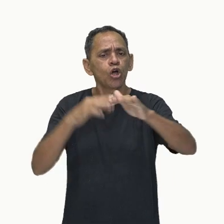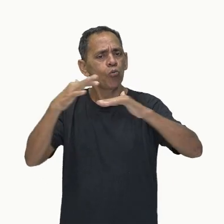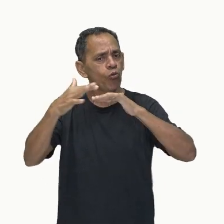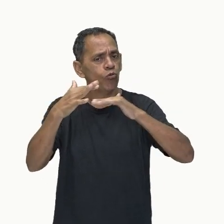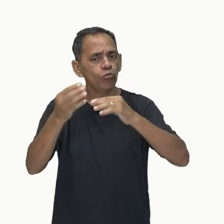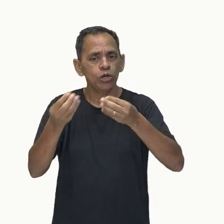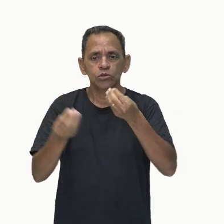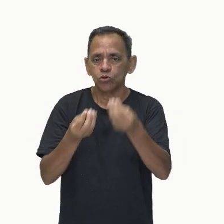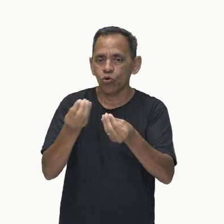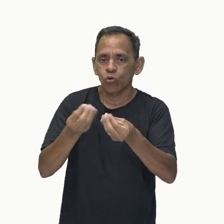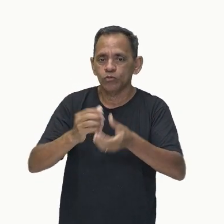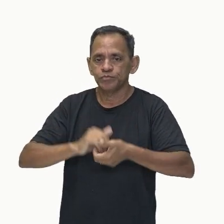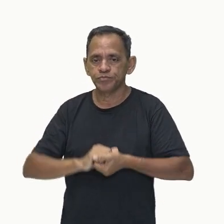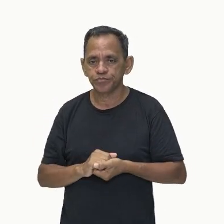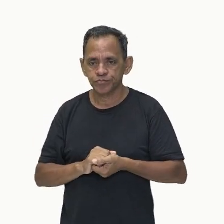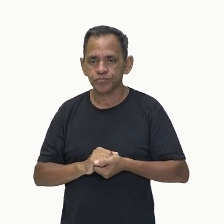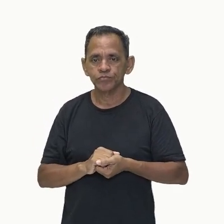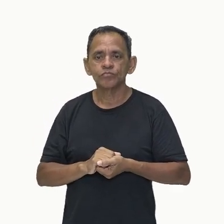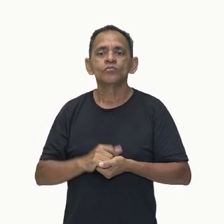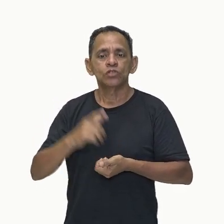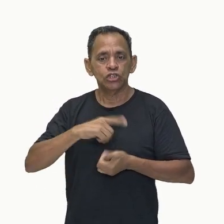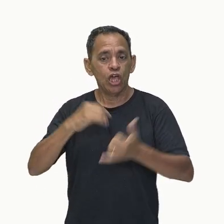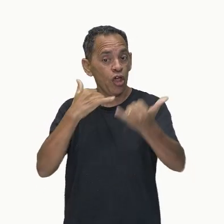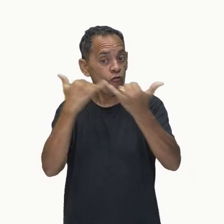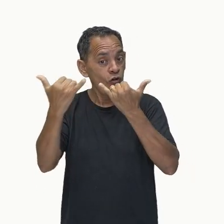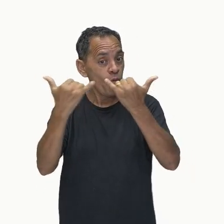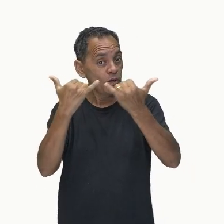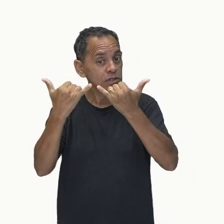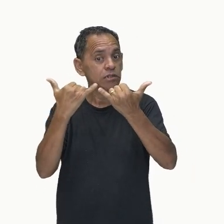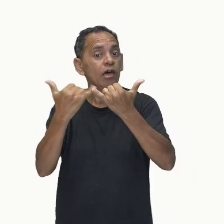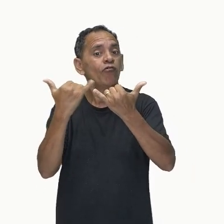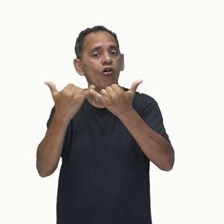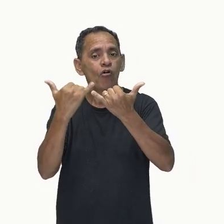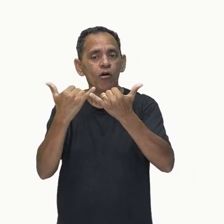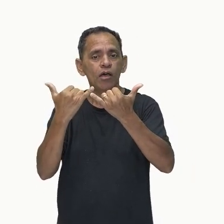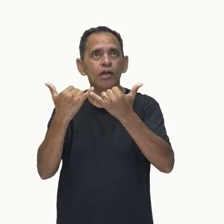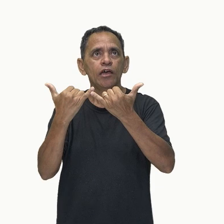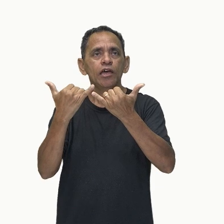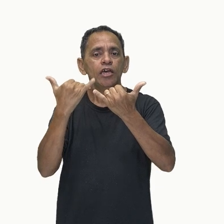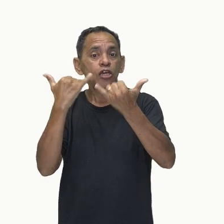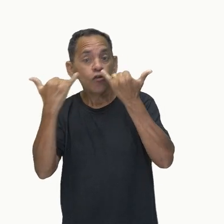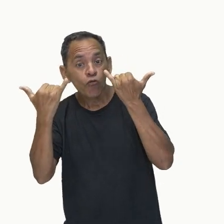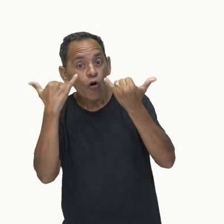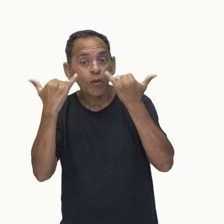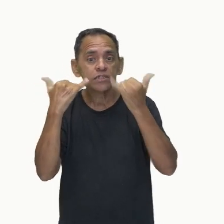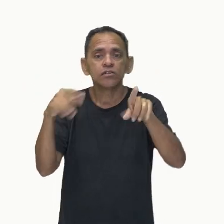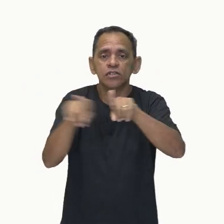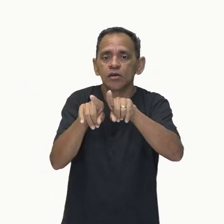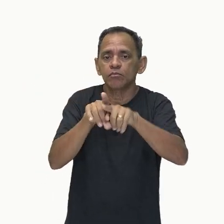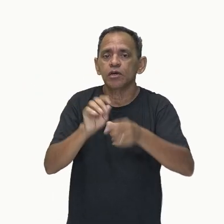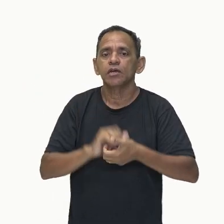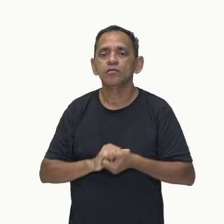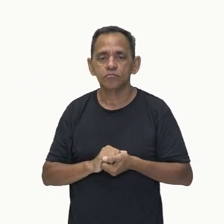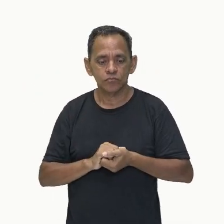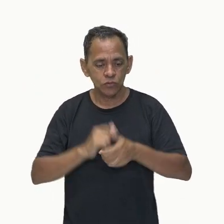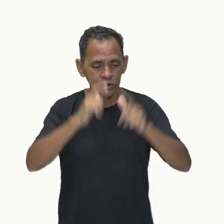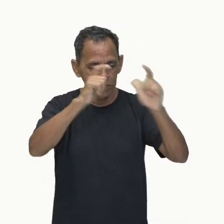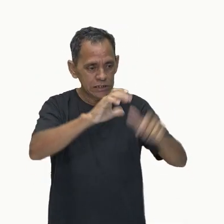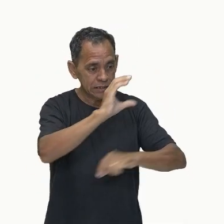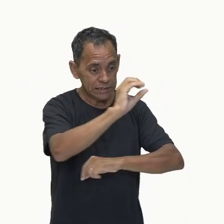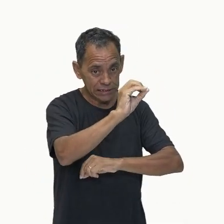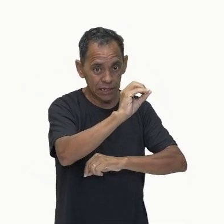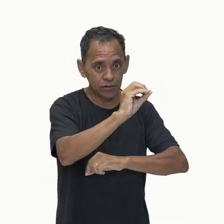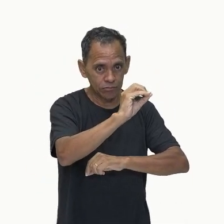seja, dado uma posição inicial do automóvel, ele começou na posição 0 metros. Dado que eu